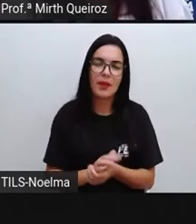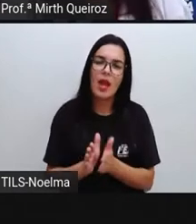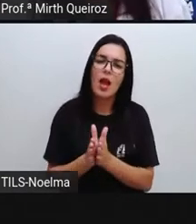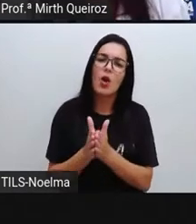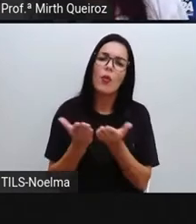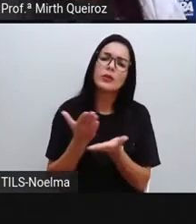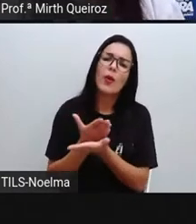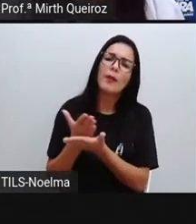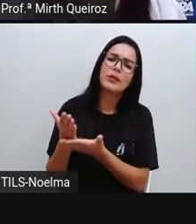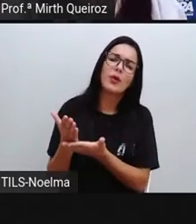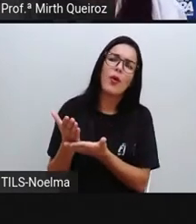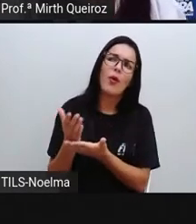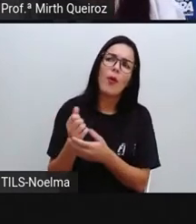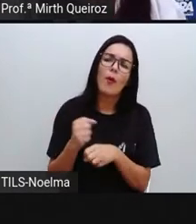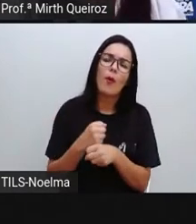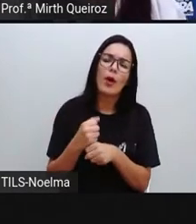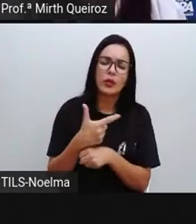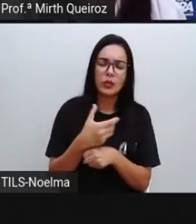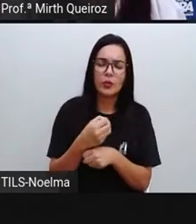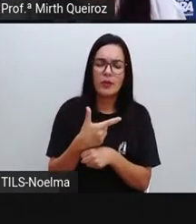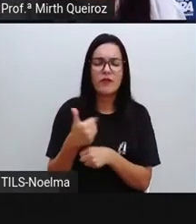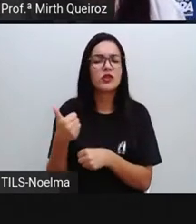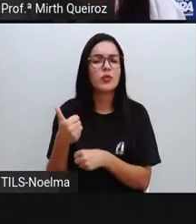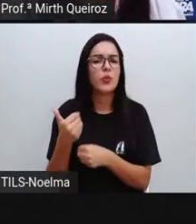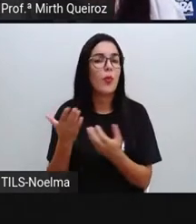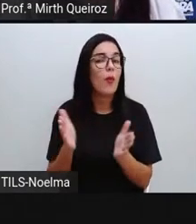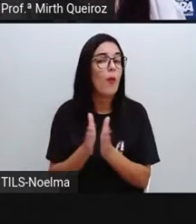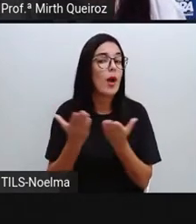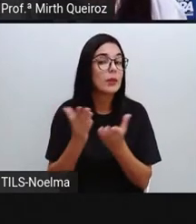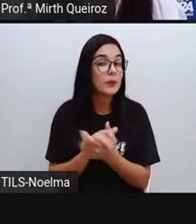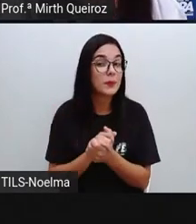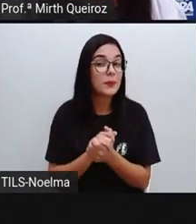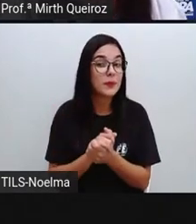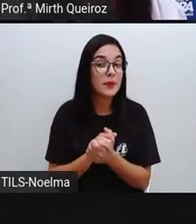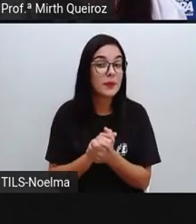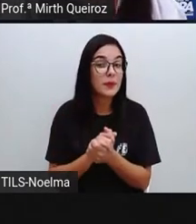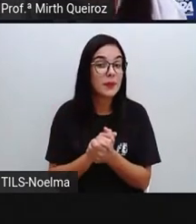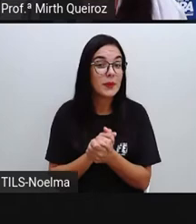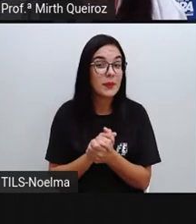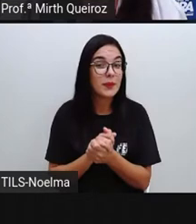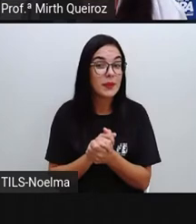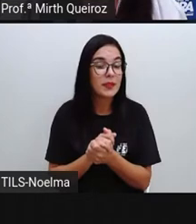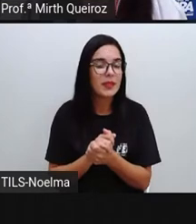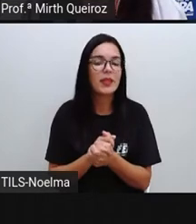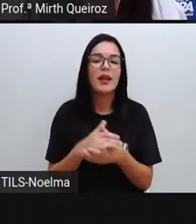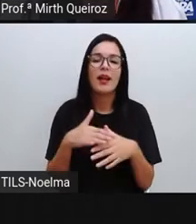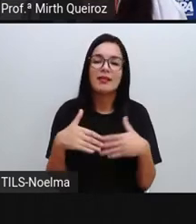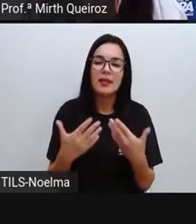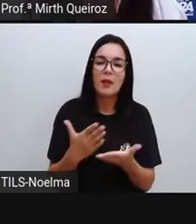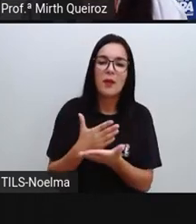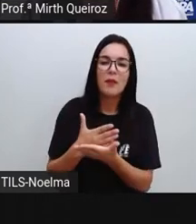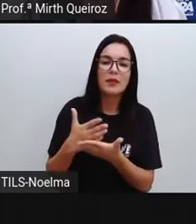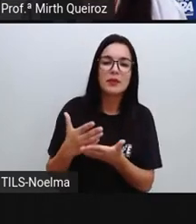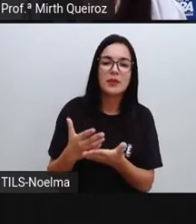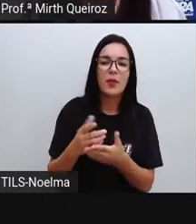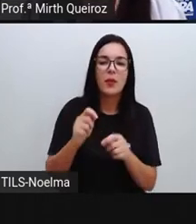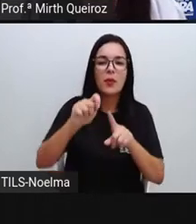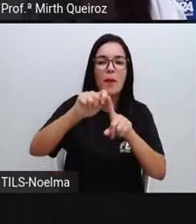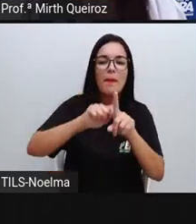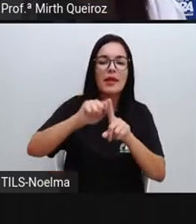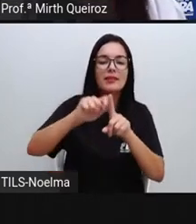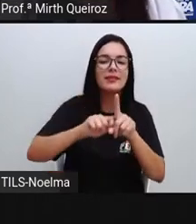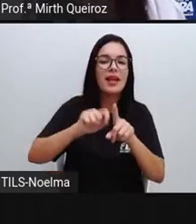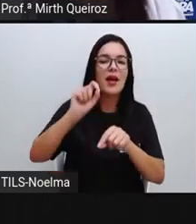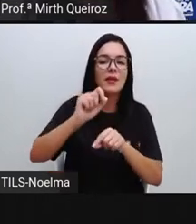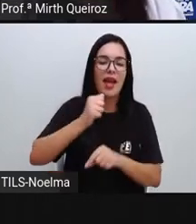que começou o nosso ano letivo 2021? Nosso ano letivo 2021 começou lá no mês